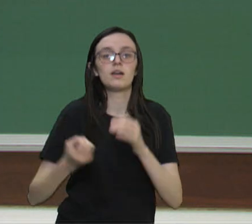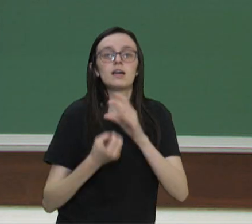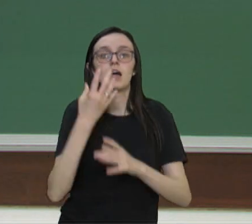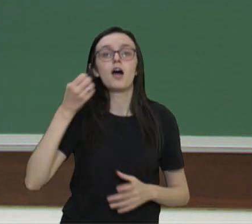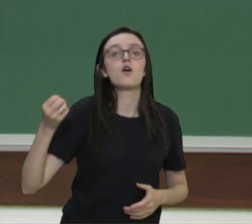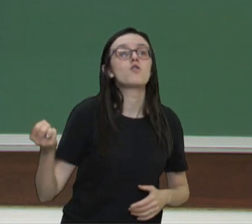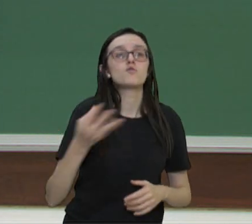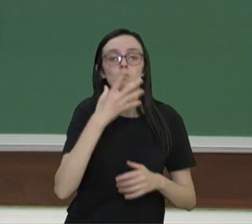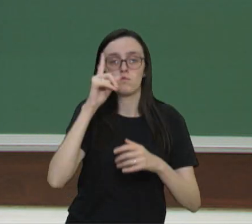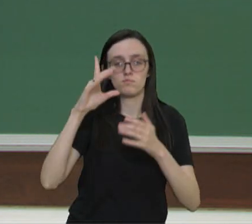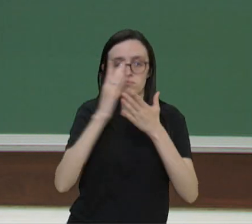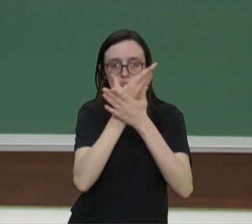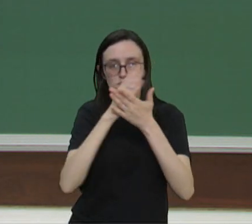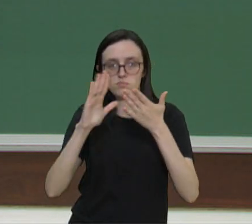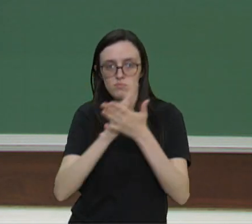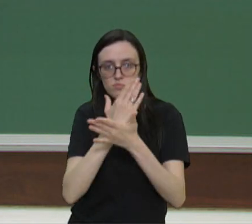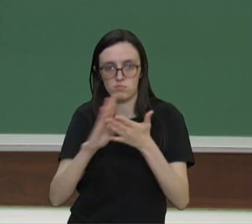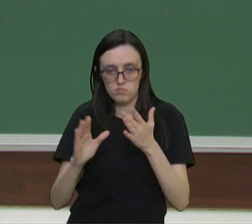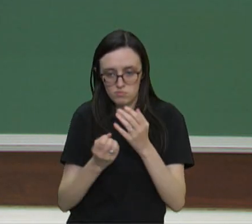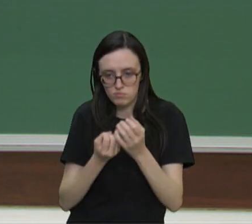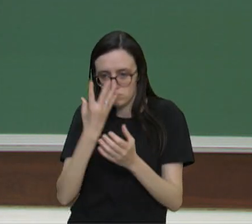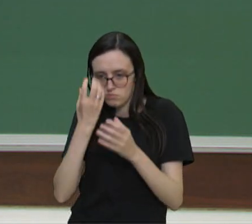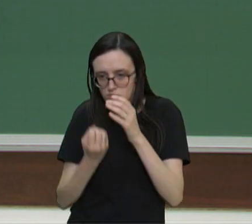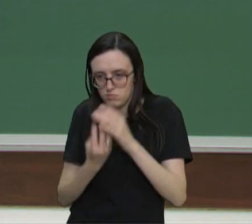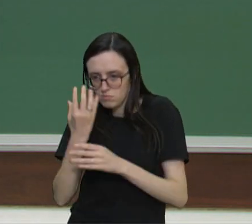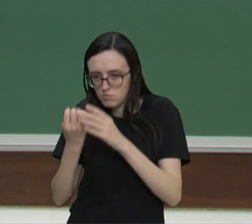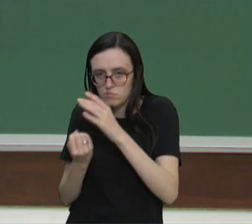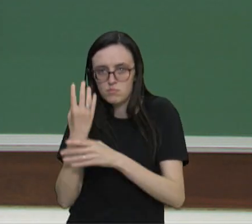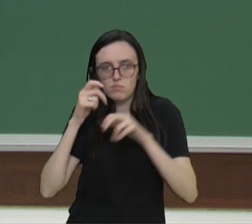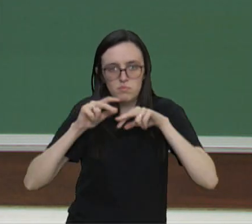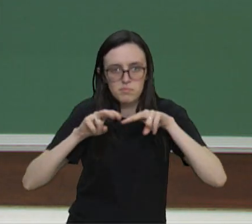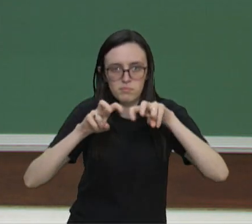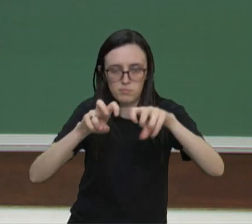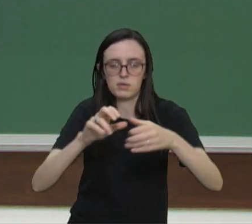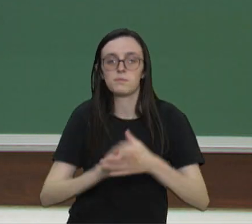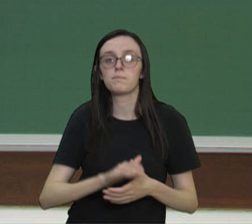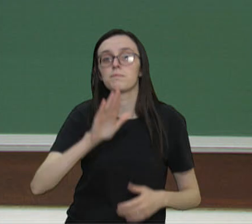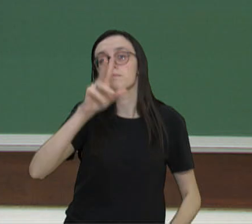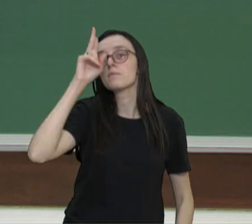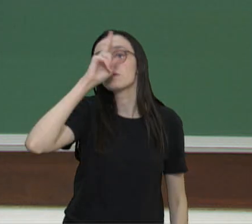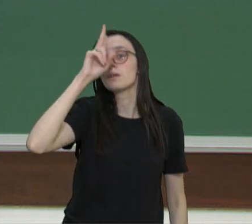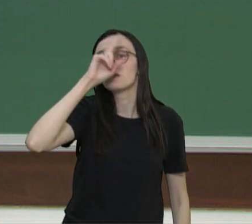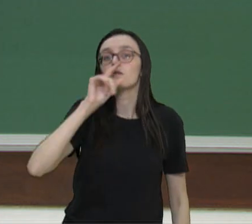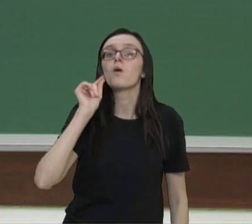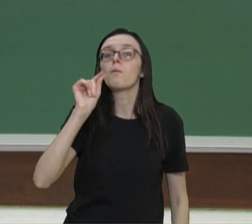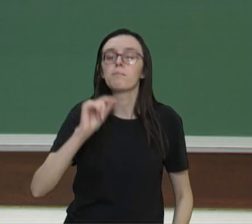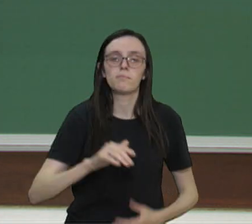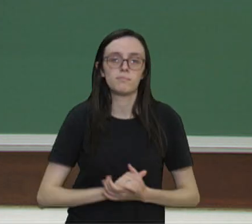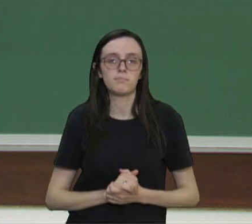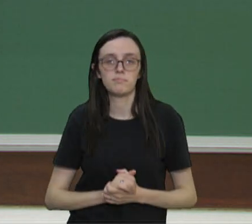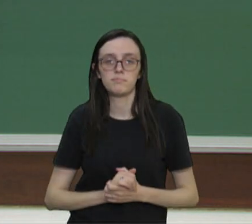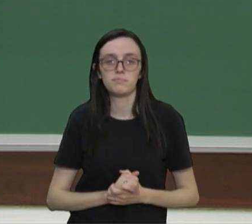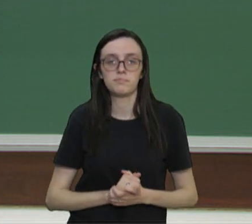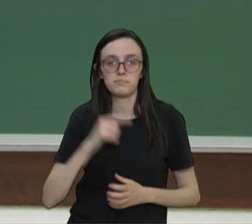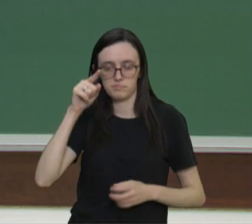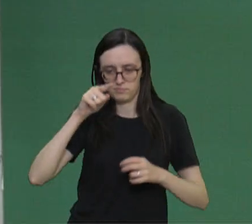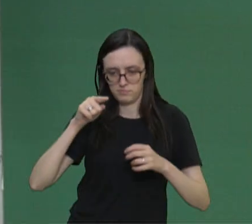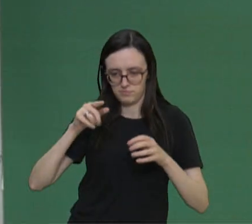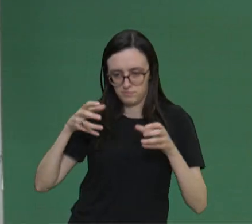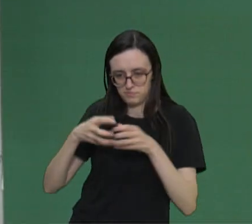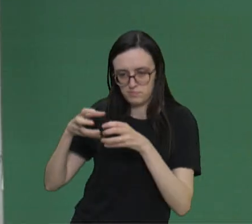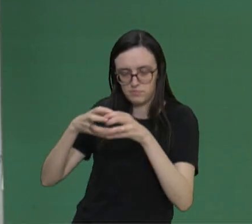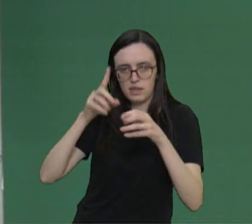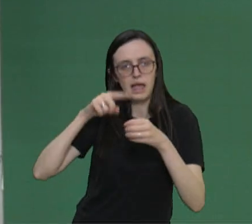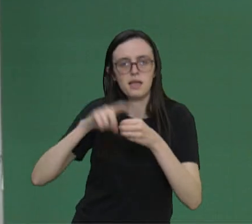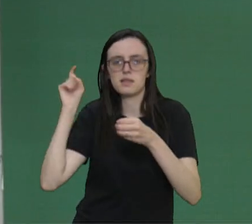núcleos para essa produção, né, para essa exploração. Lembrando que esses núcleos, eles eram núcleos